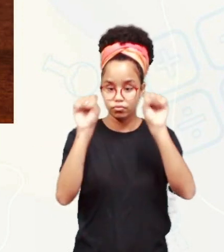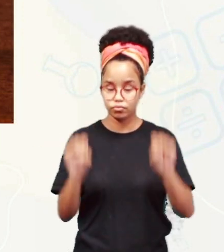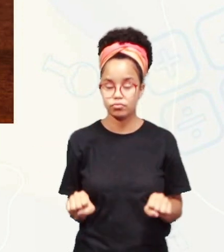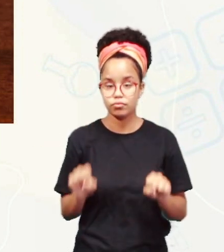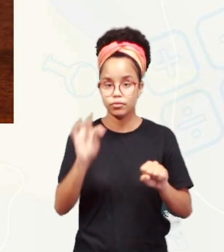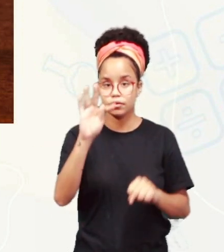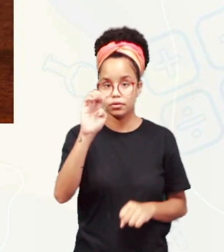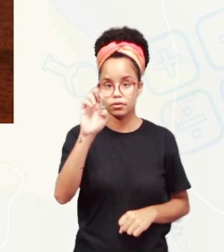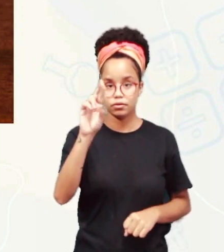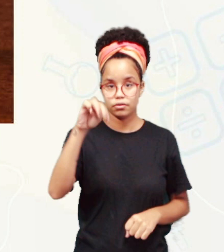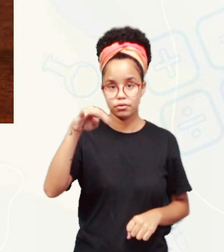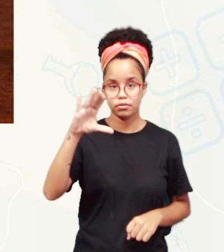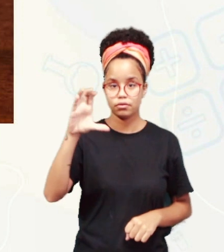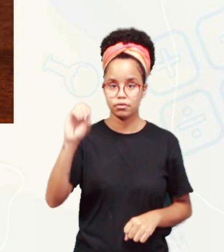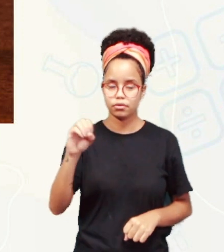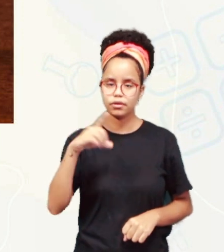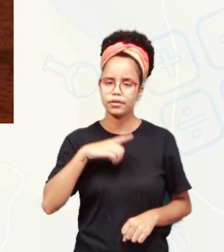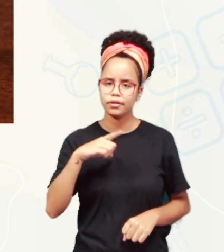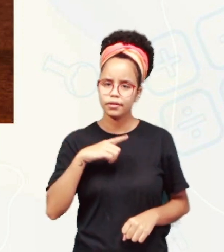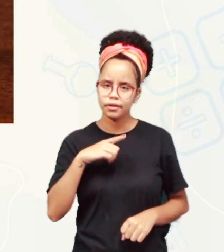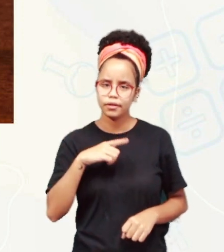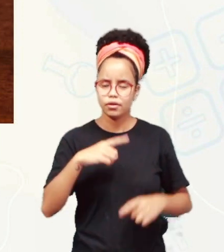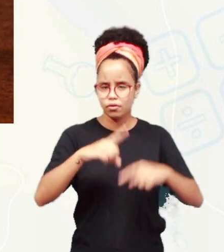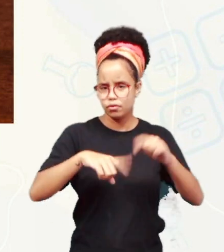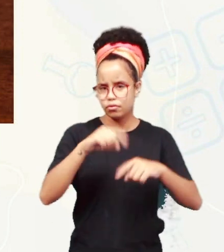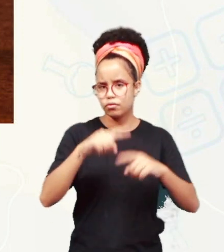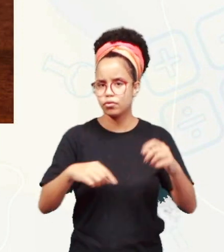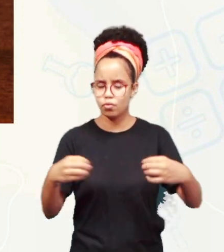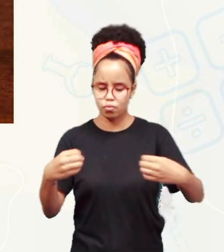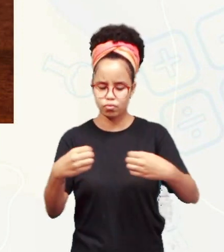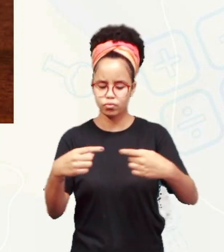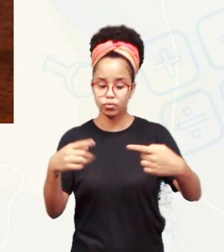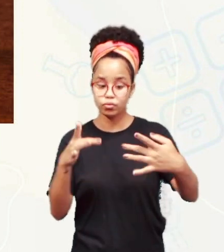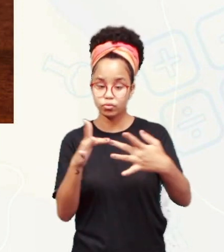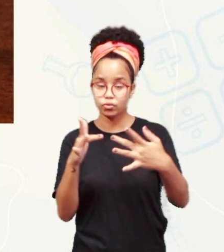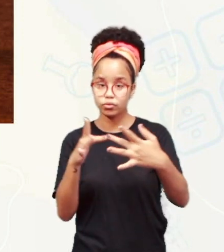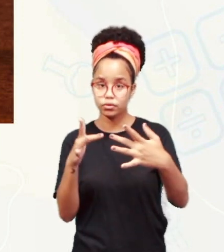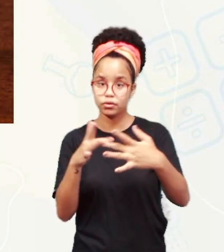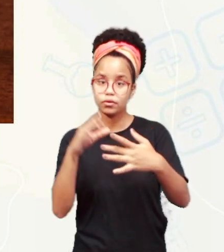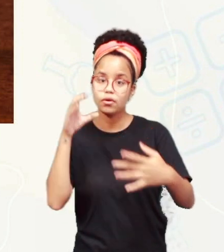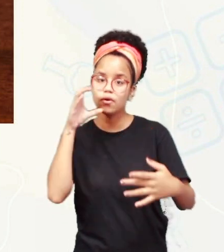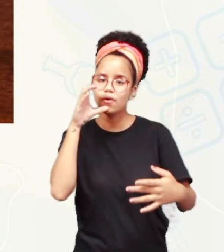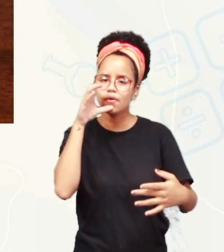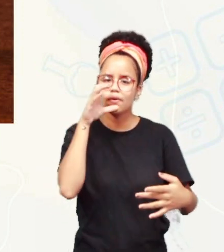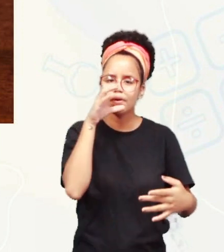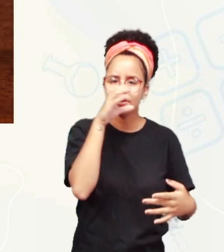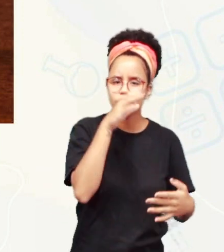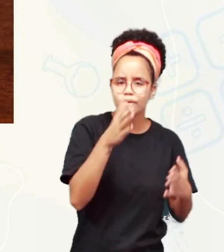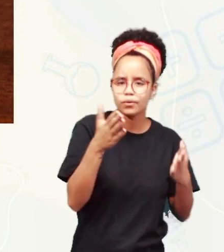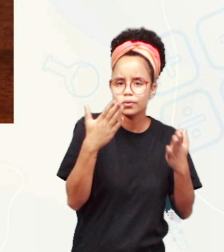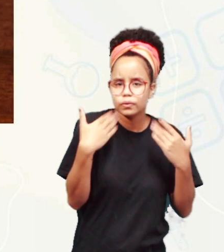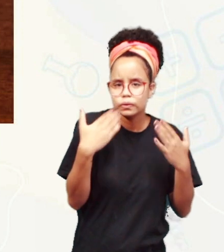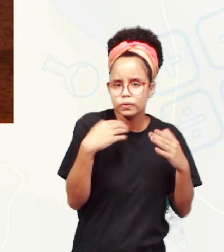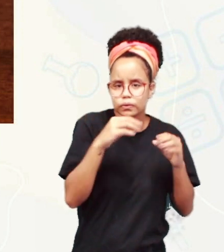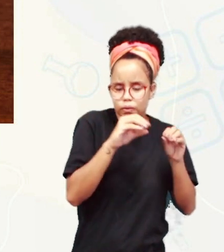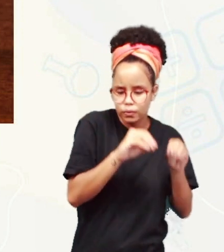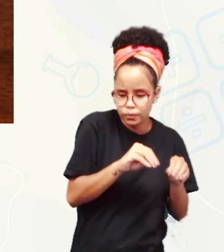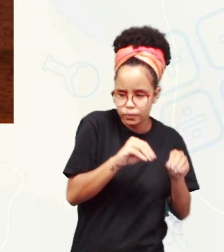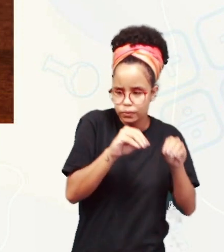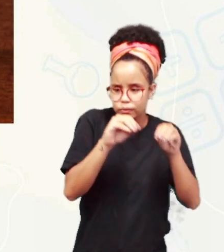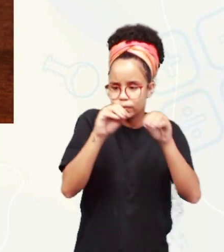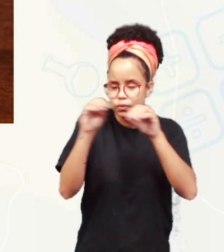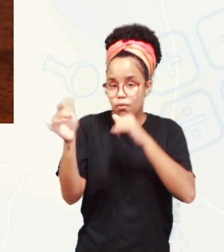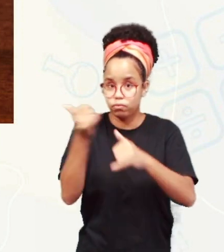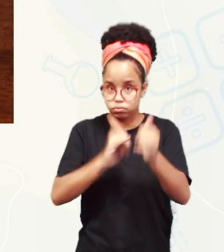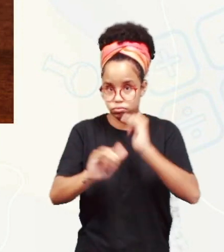térmicos que envolvem objetos em contato térmico o calor flui do objeto mais quente com